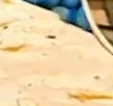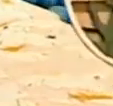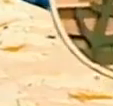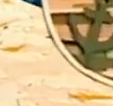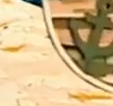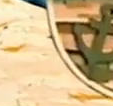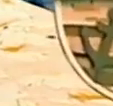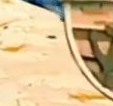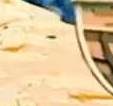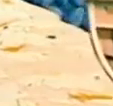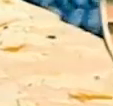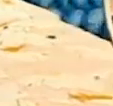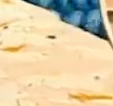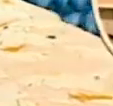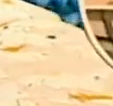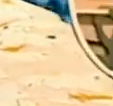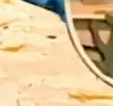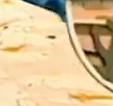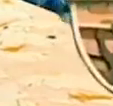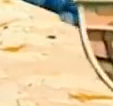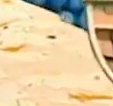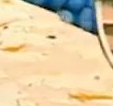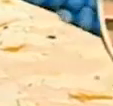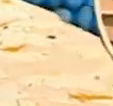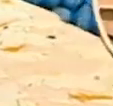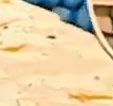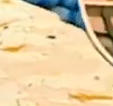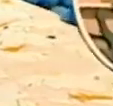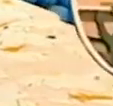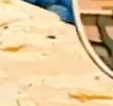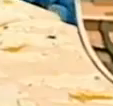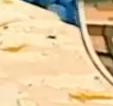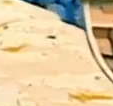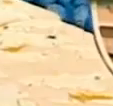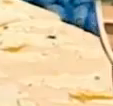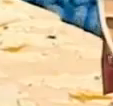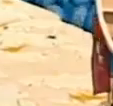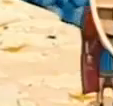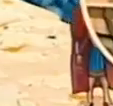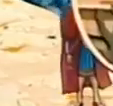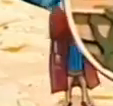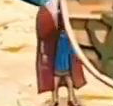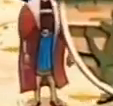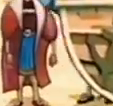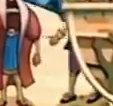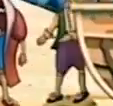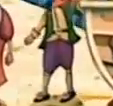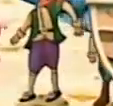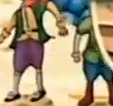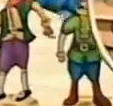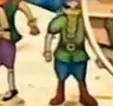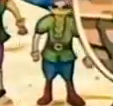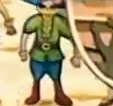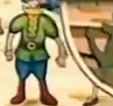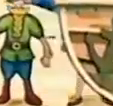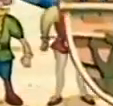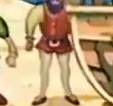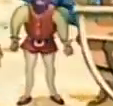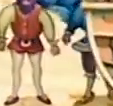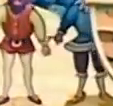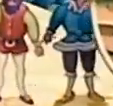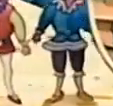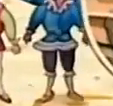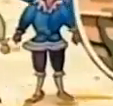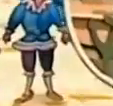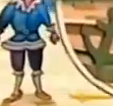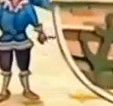Pindorama, Pindorama, mas os índios já estavam aqui. Pindorama, Pindorama, já falavam tudo